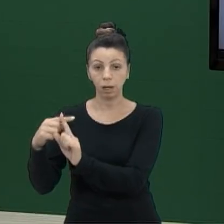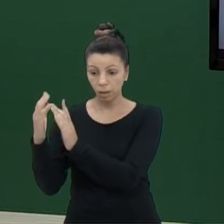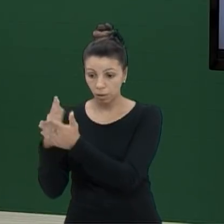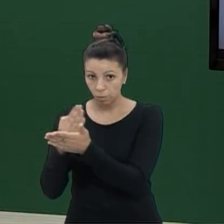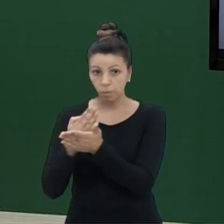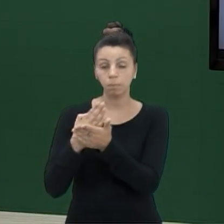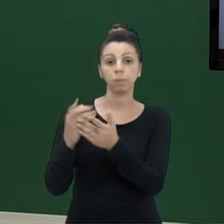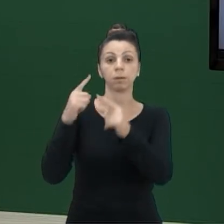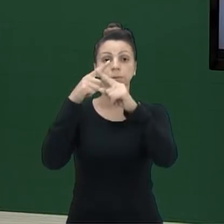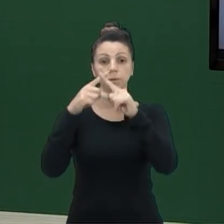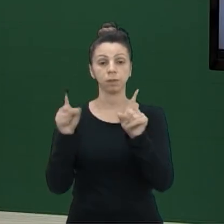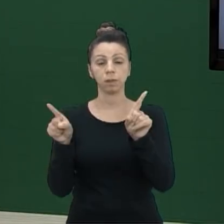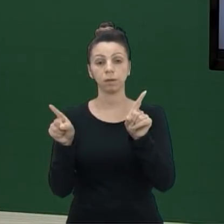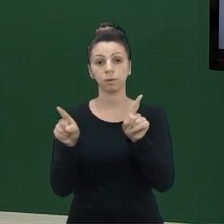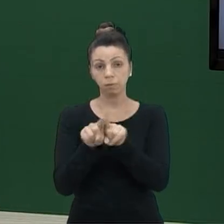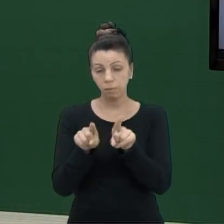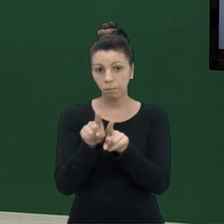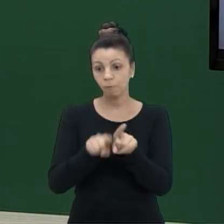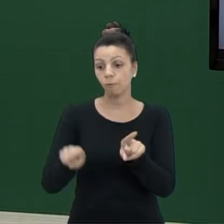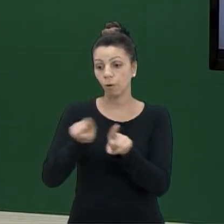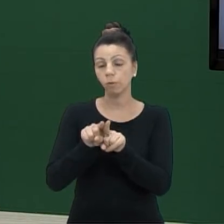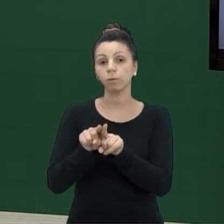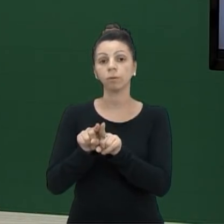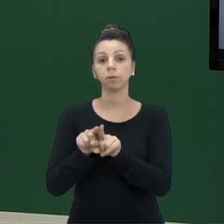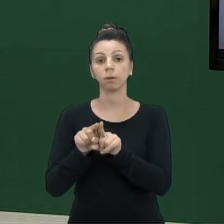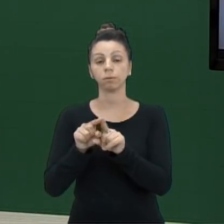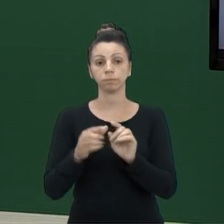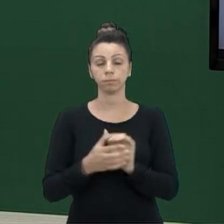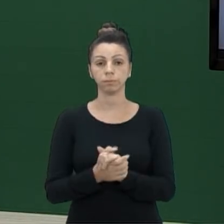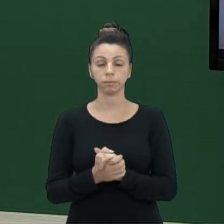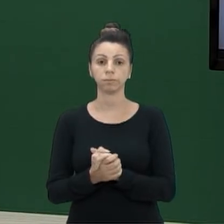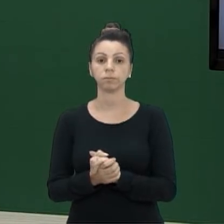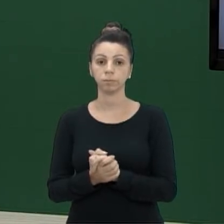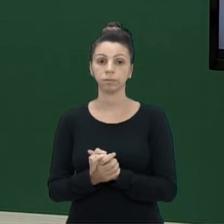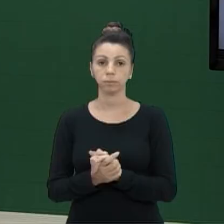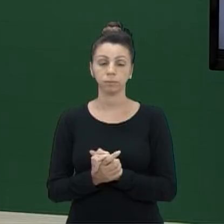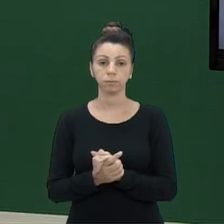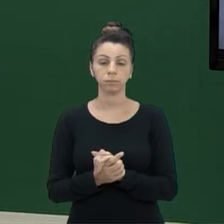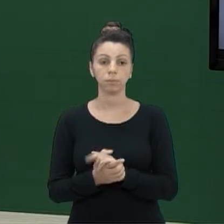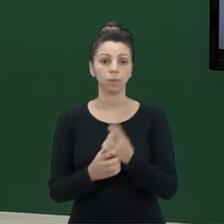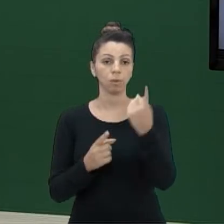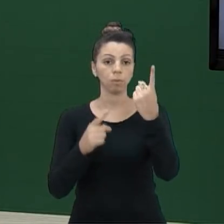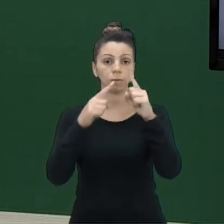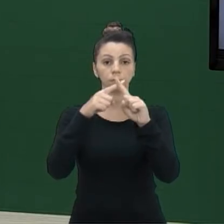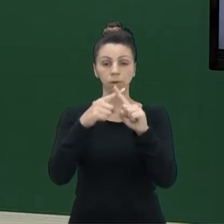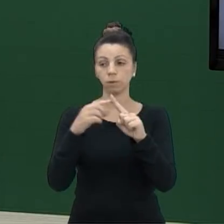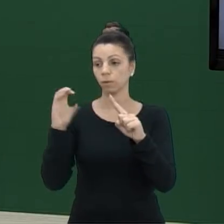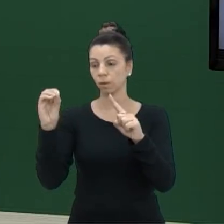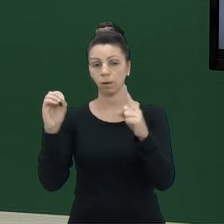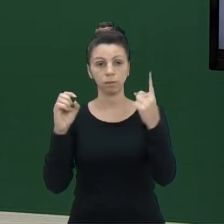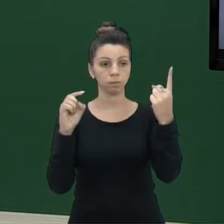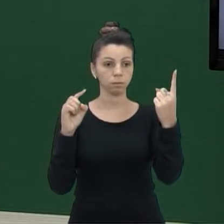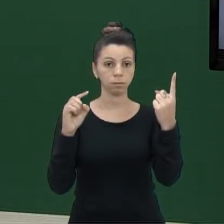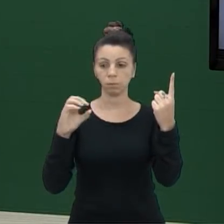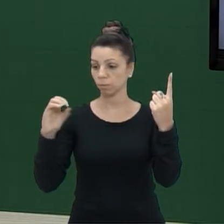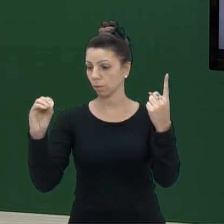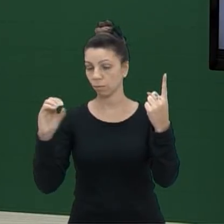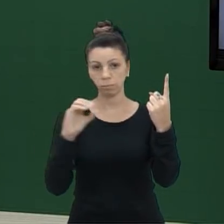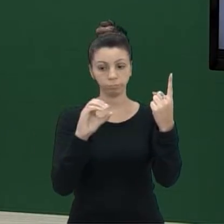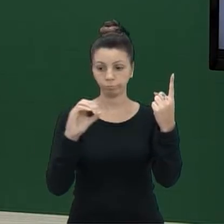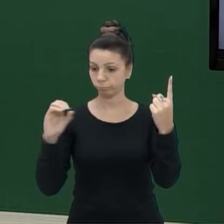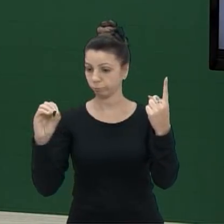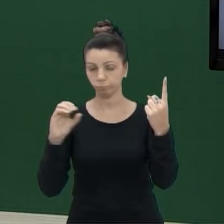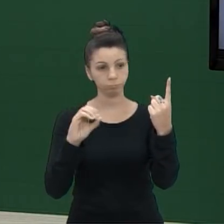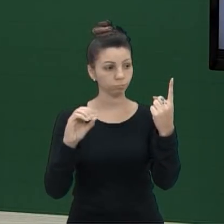exercício. Então, 1 vezes 0, 1 vezes 0, 1 vezes 0. 1 vezes